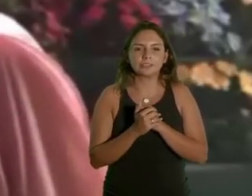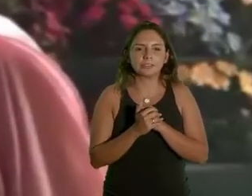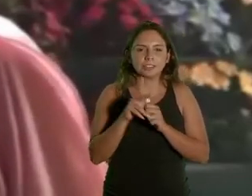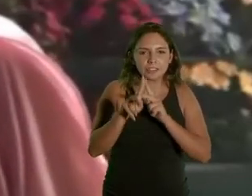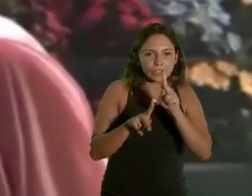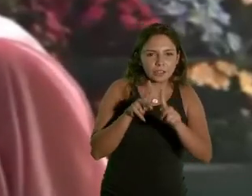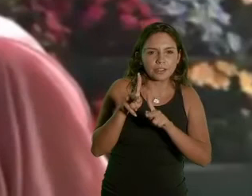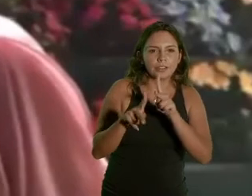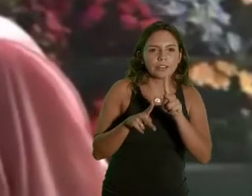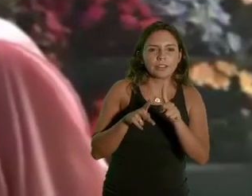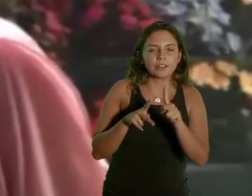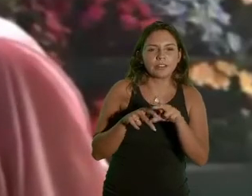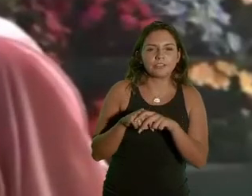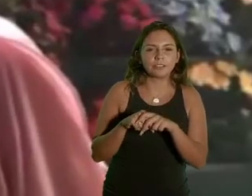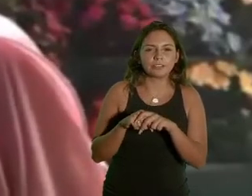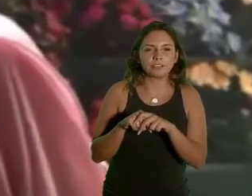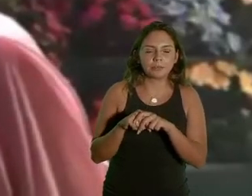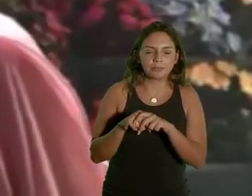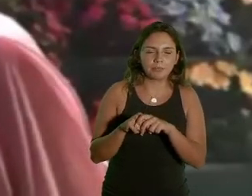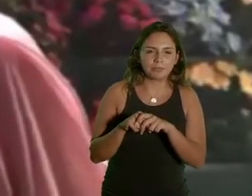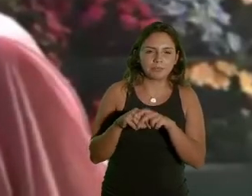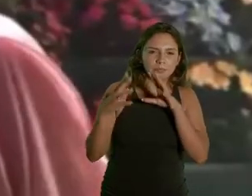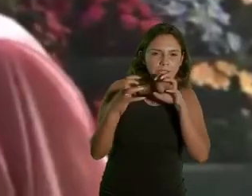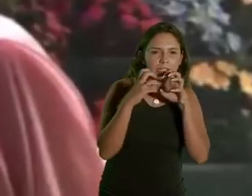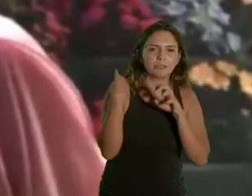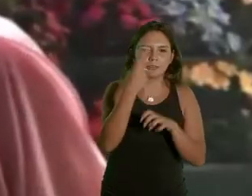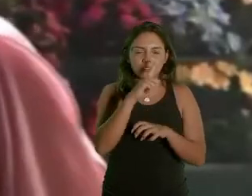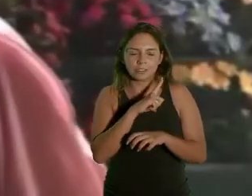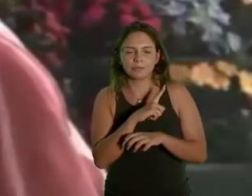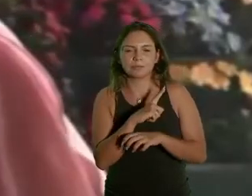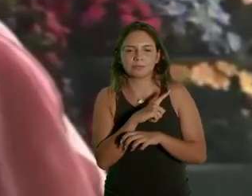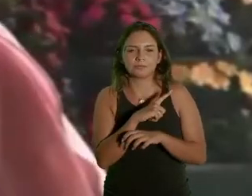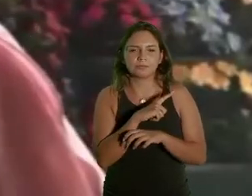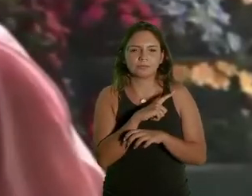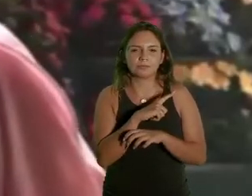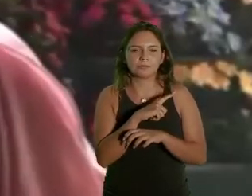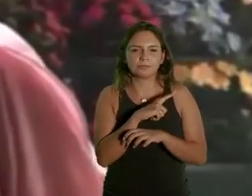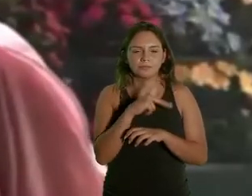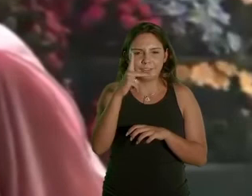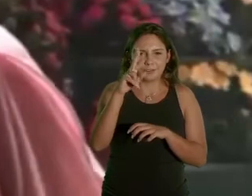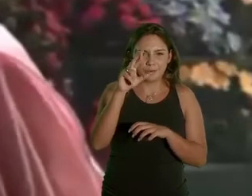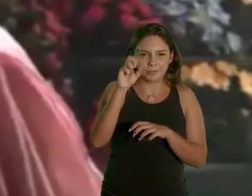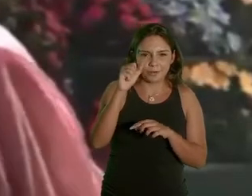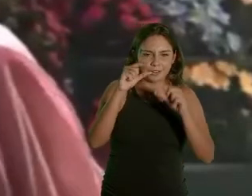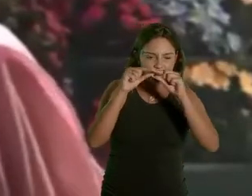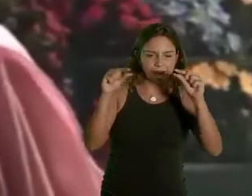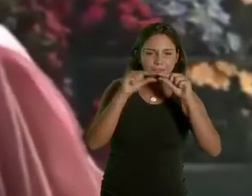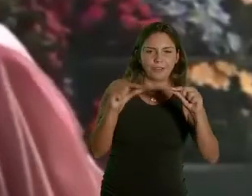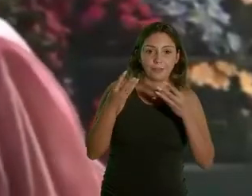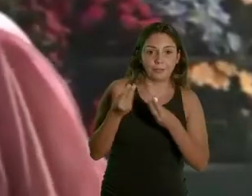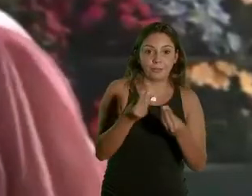povo de gladia, briga, nós temos prosa e verso com